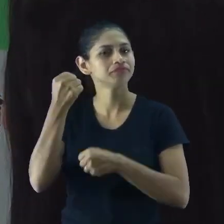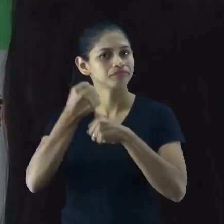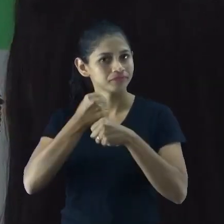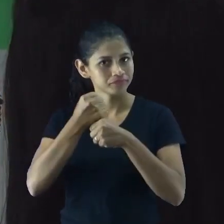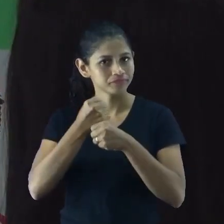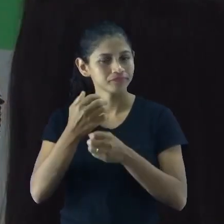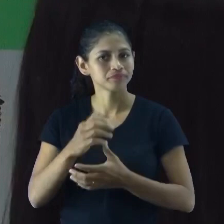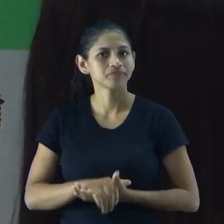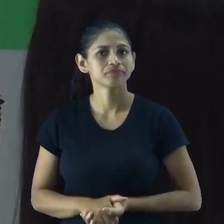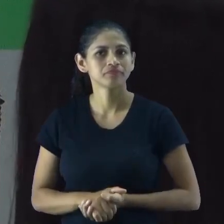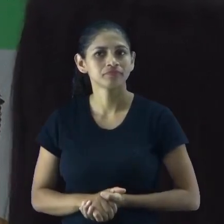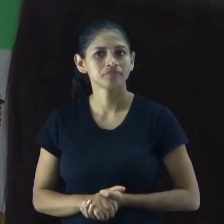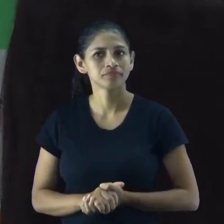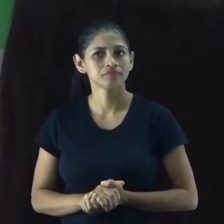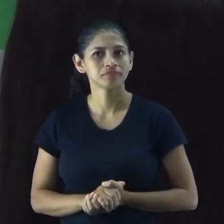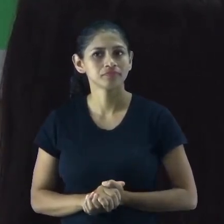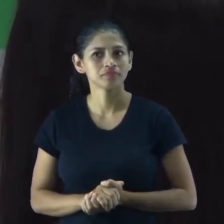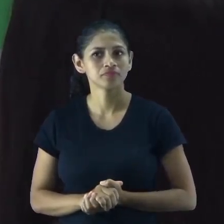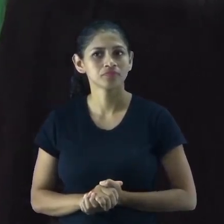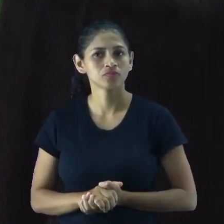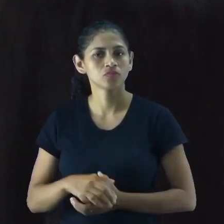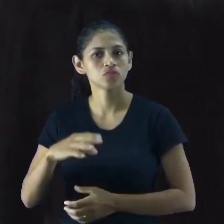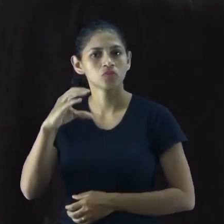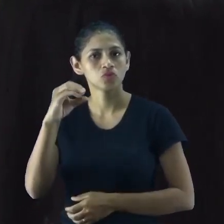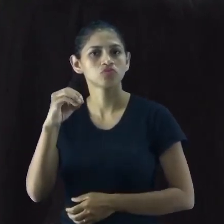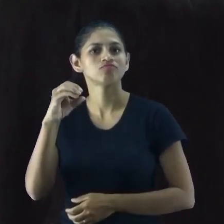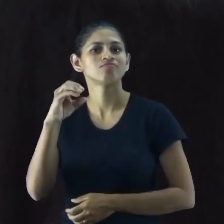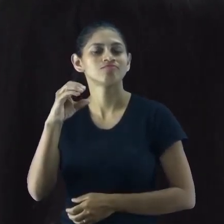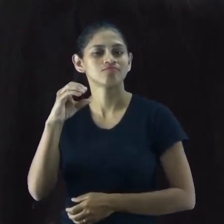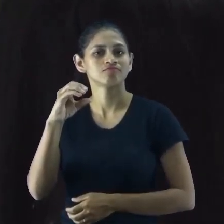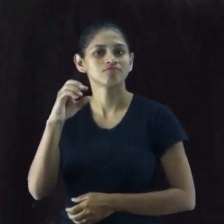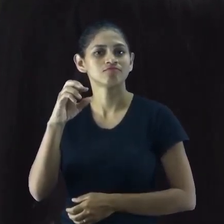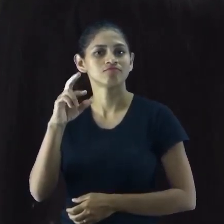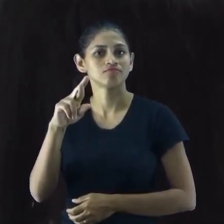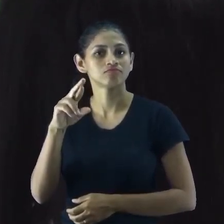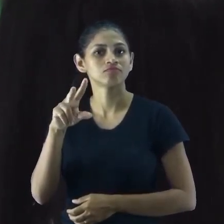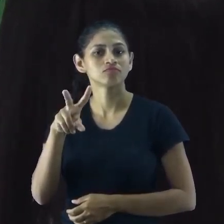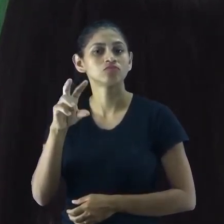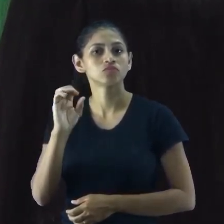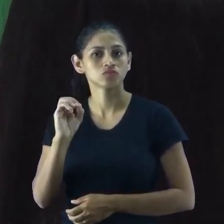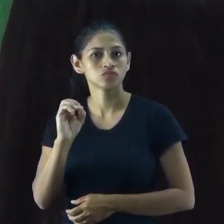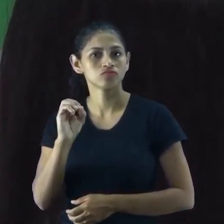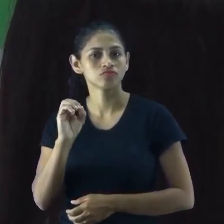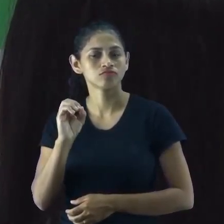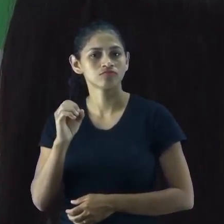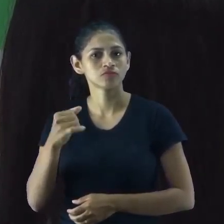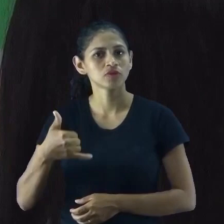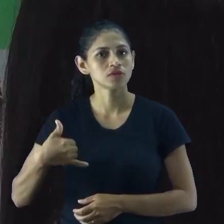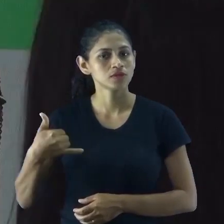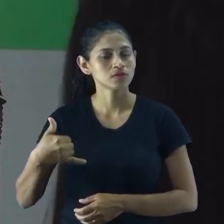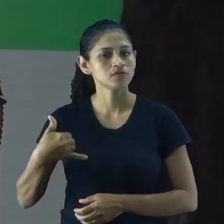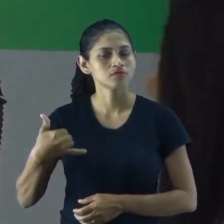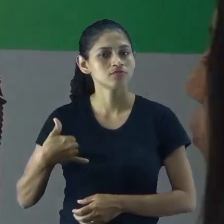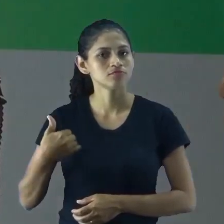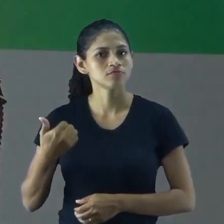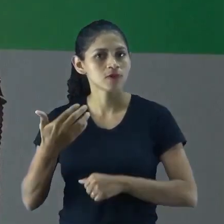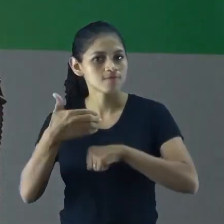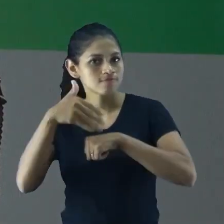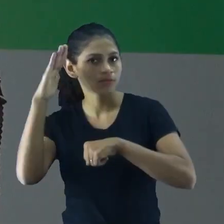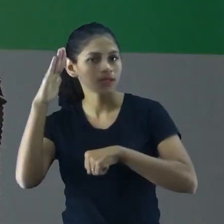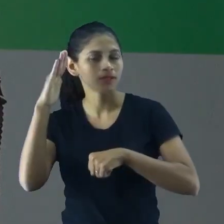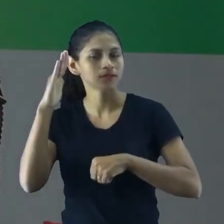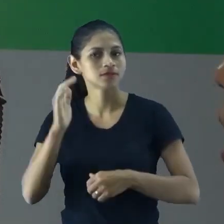animal vive mais tempo então é o corvo né Corvo porque esse gráfico tá